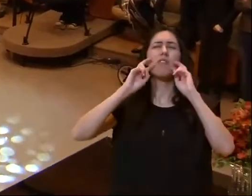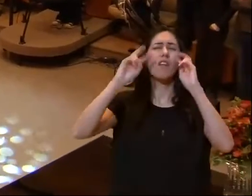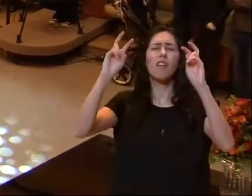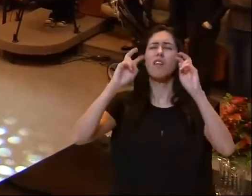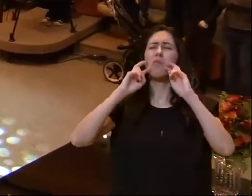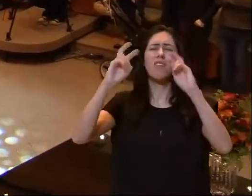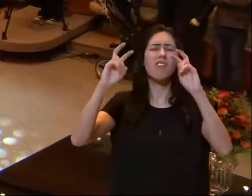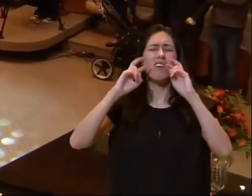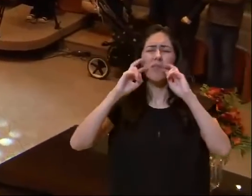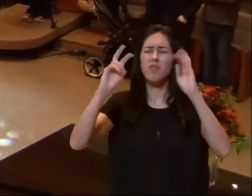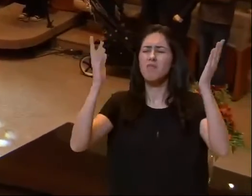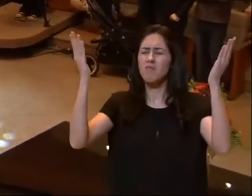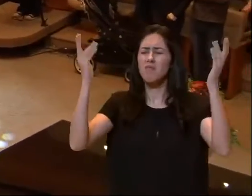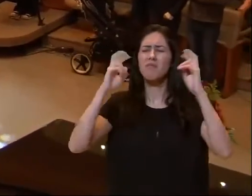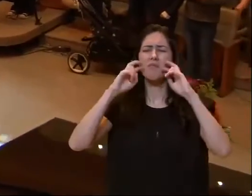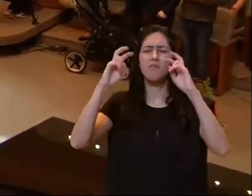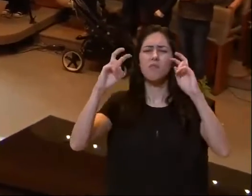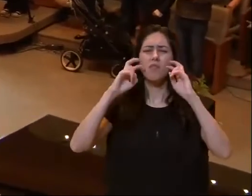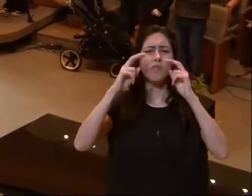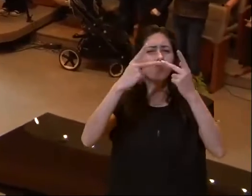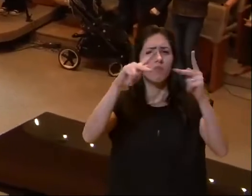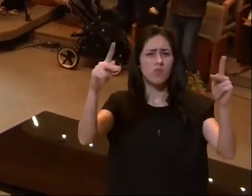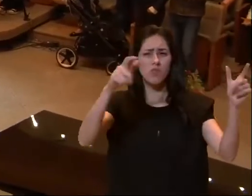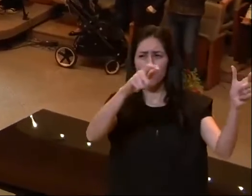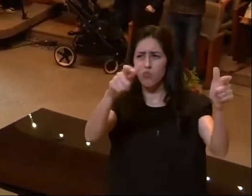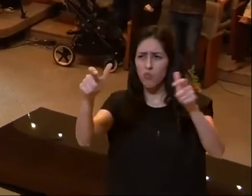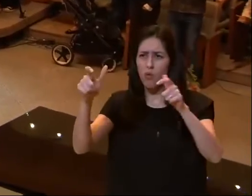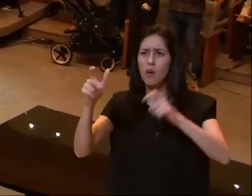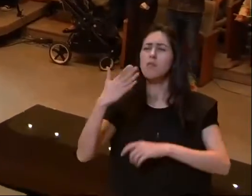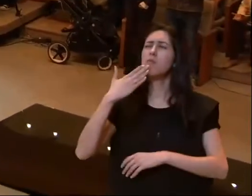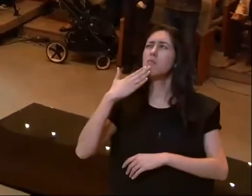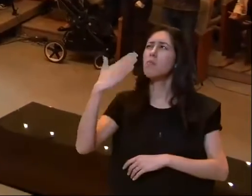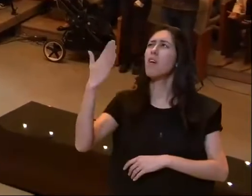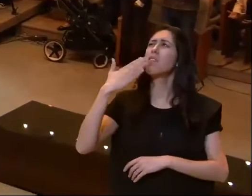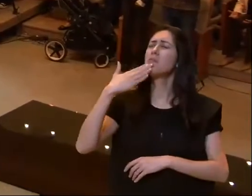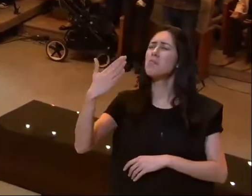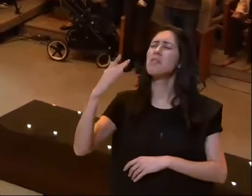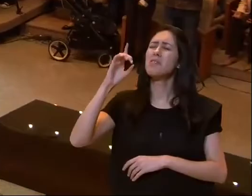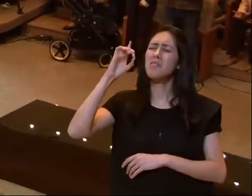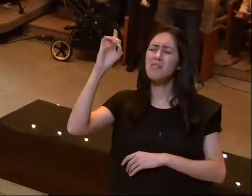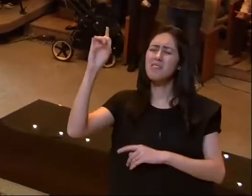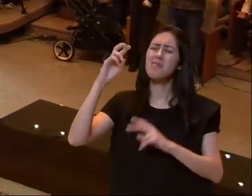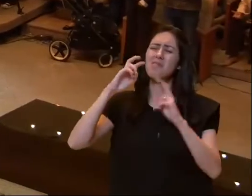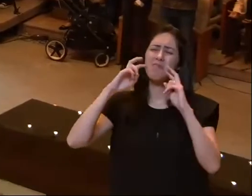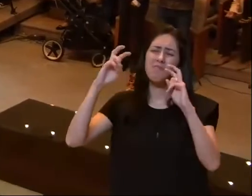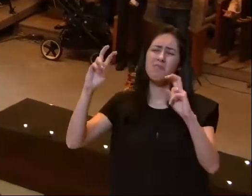você no teu lugar. Comece a pedir, Deus.